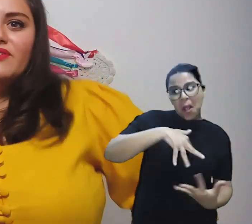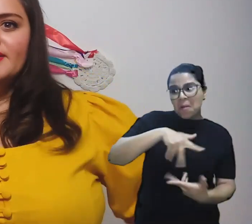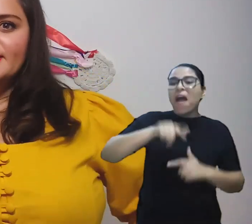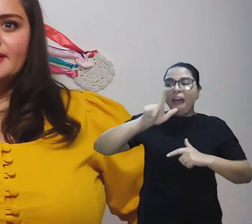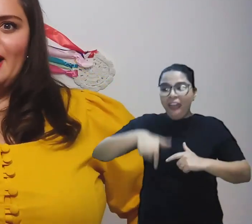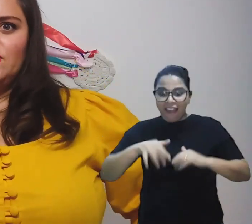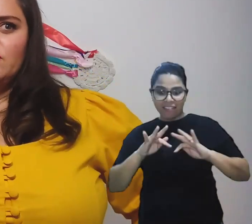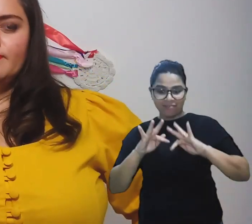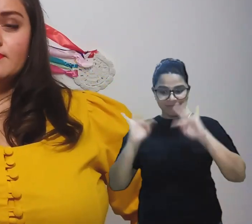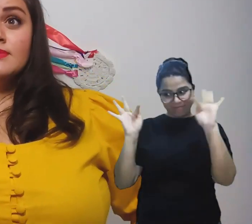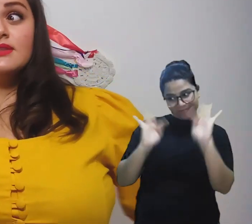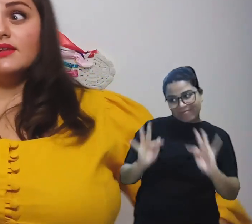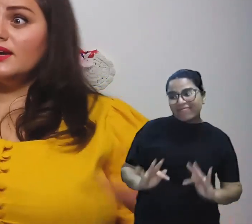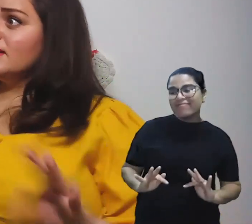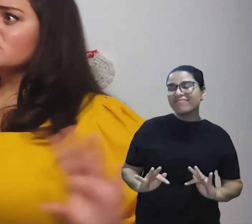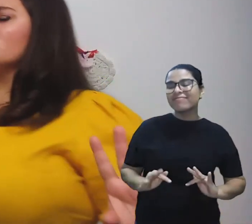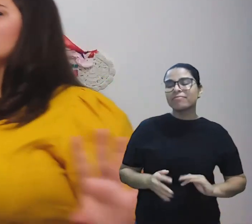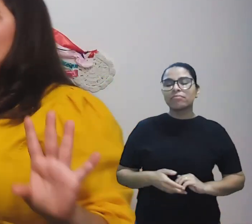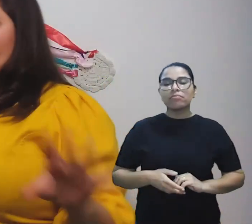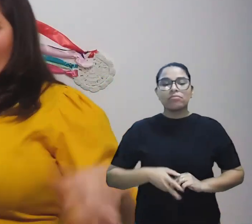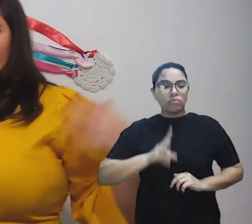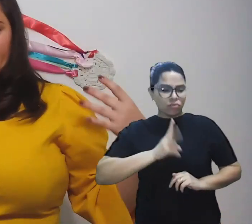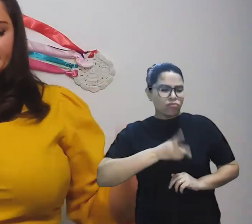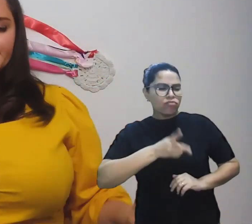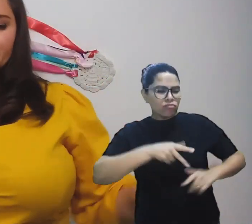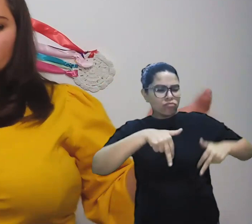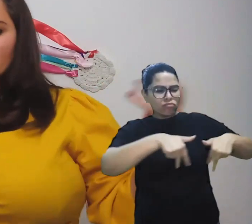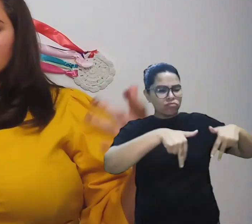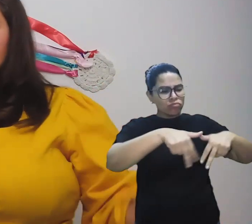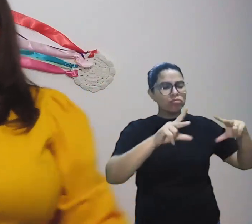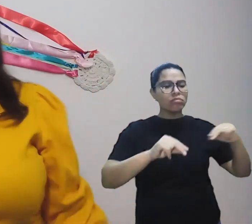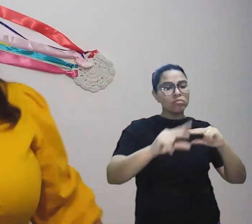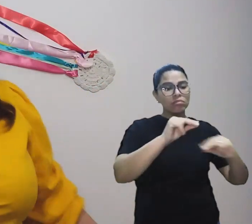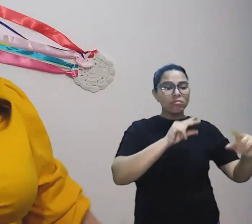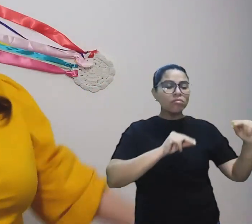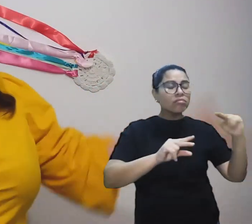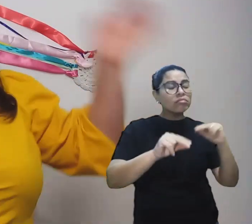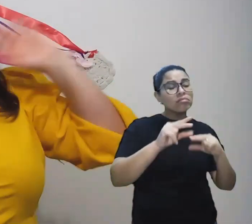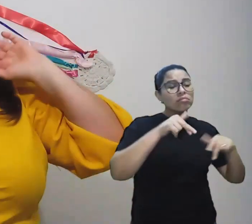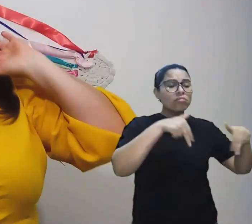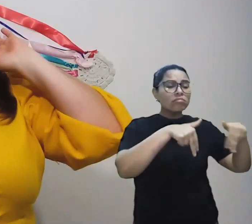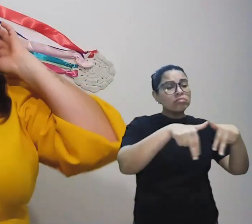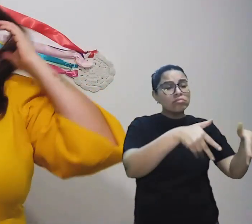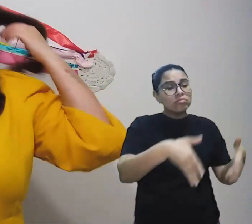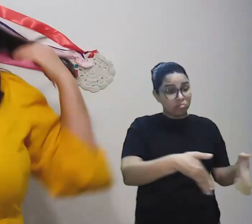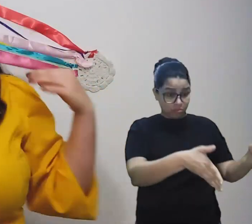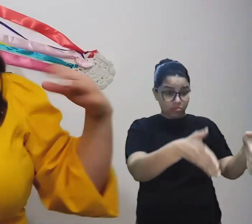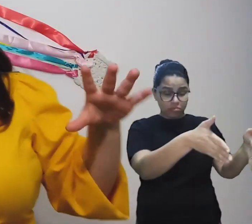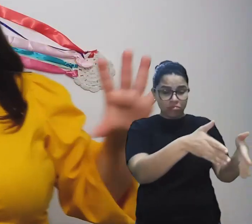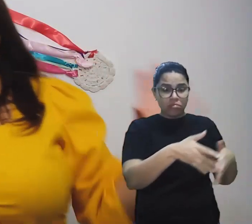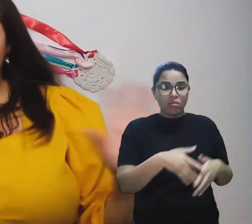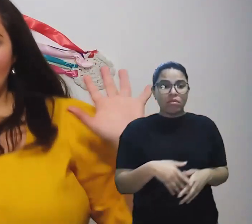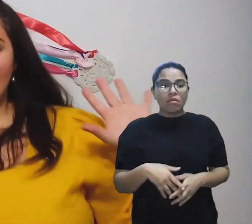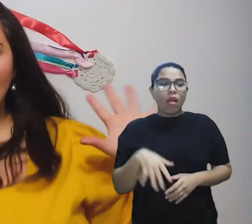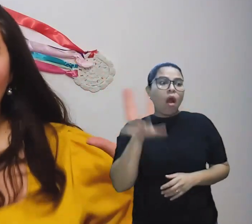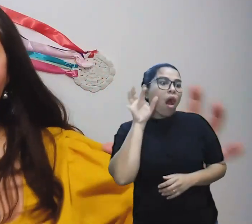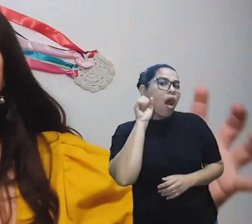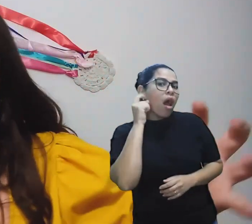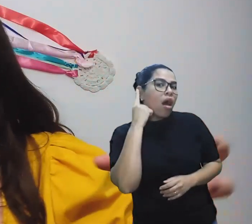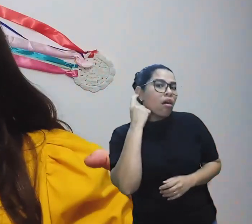é a felicidade. Eles continuaram caminhando, conversando, e de repente ouviu-se um rugido.